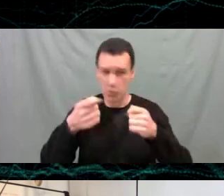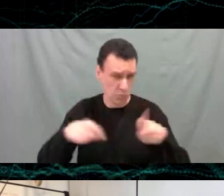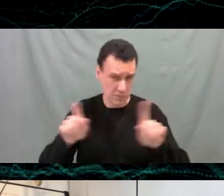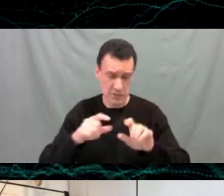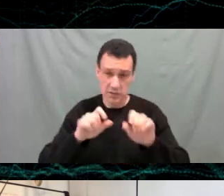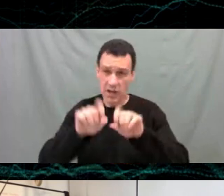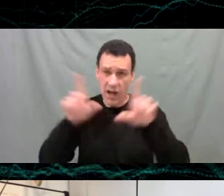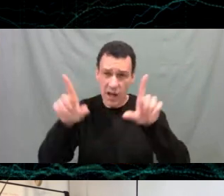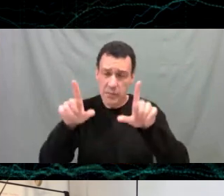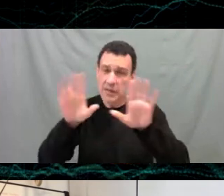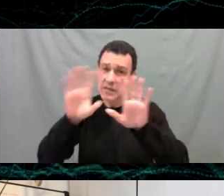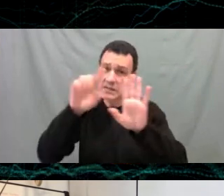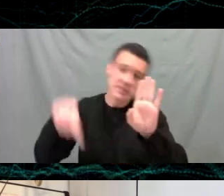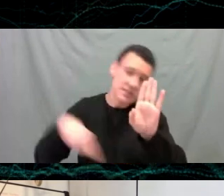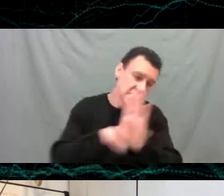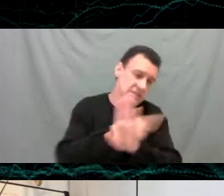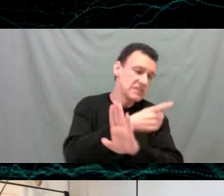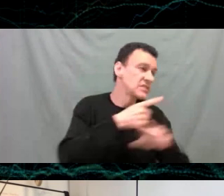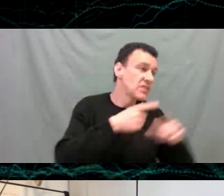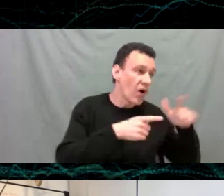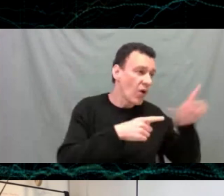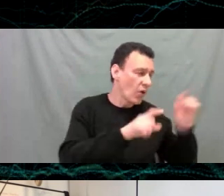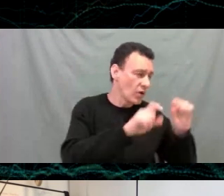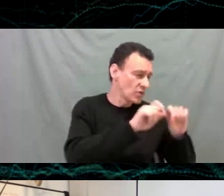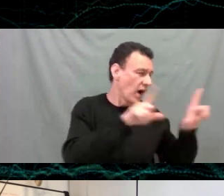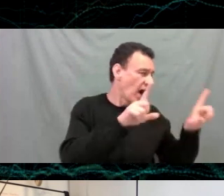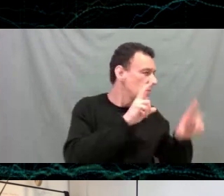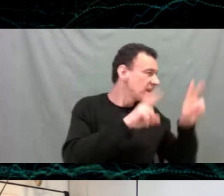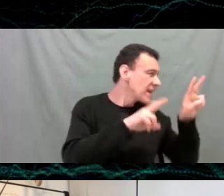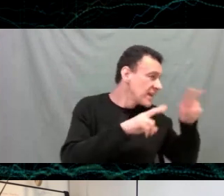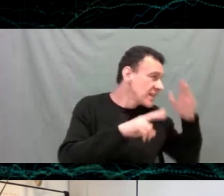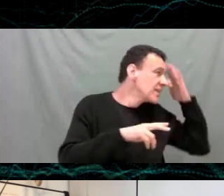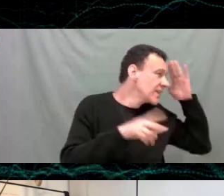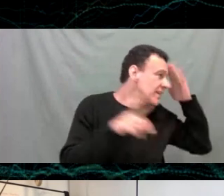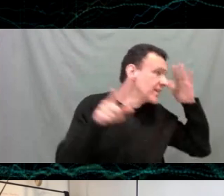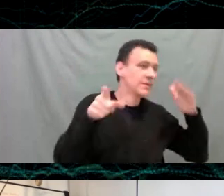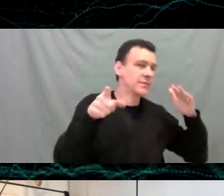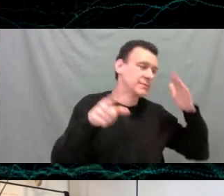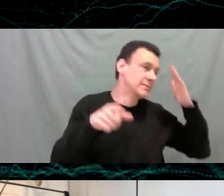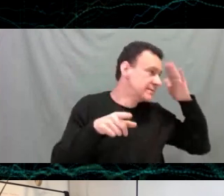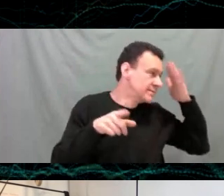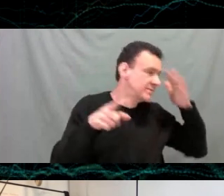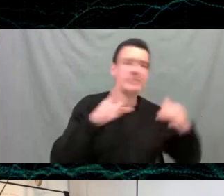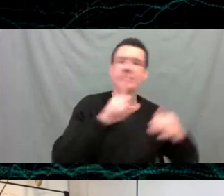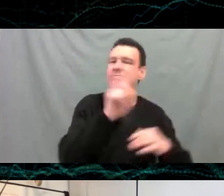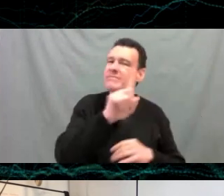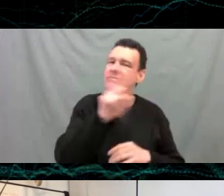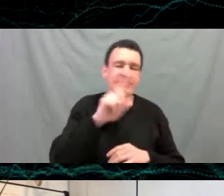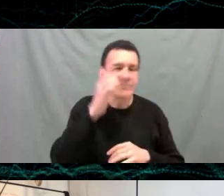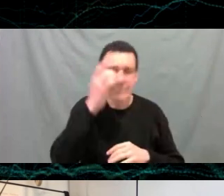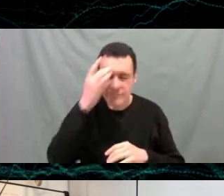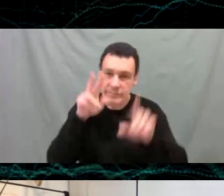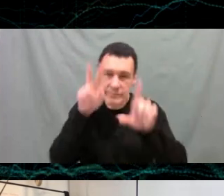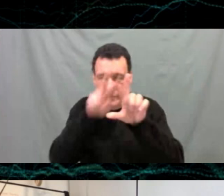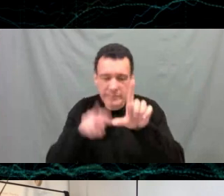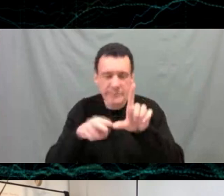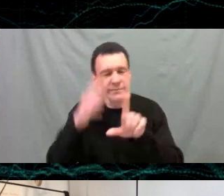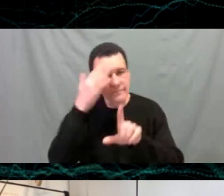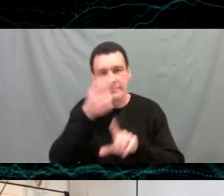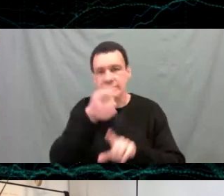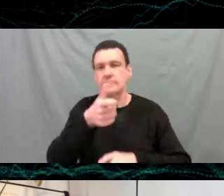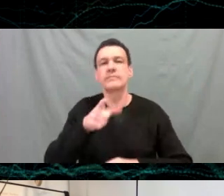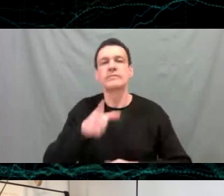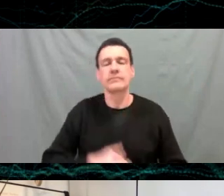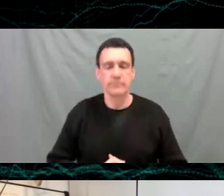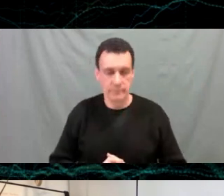abrir aqui meu Terraform, e eu tenho que abrir agora o meu tfvars para entender o que está acontecendo. Legal? Mas tá bom, essa